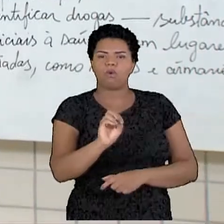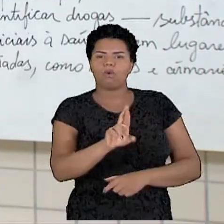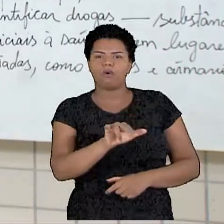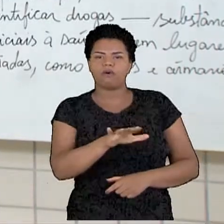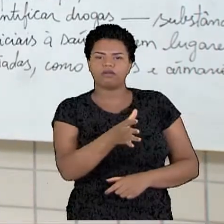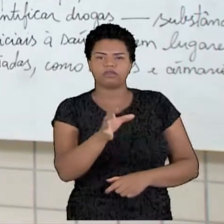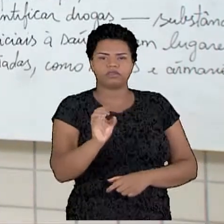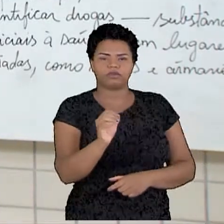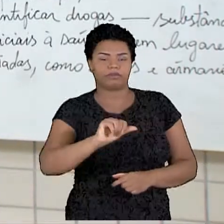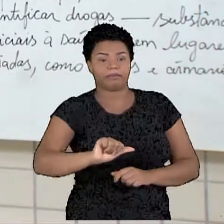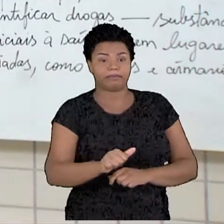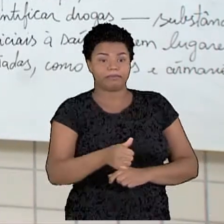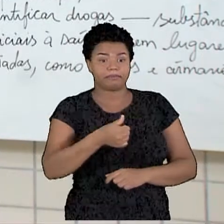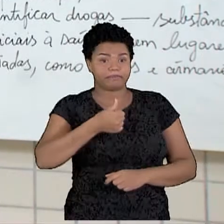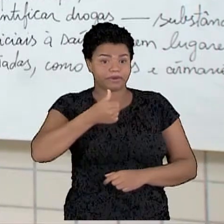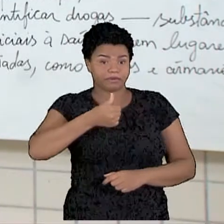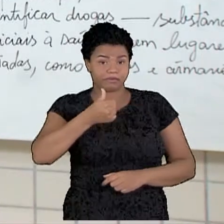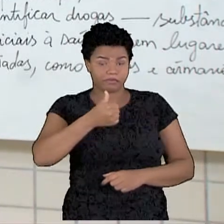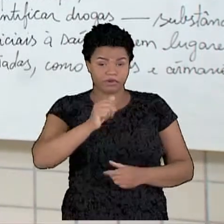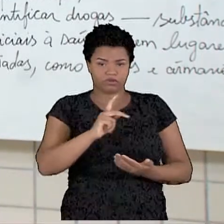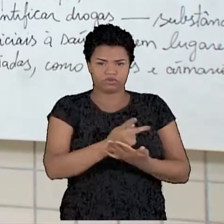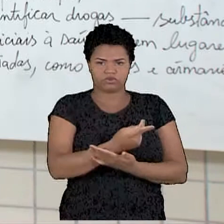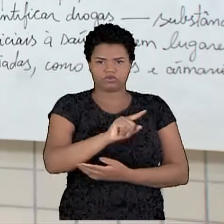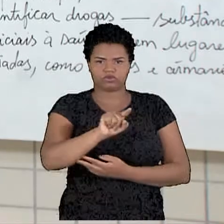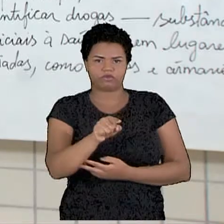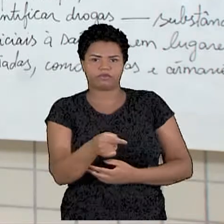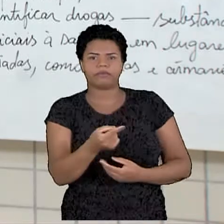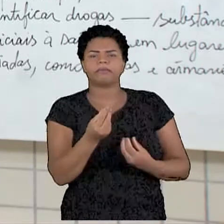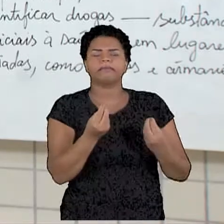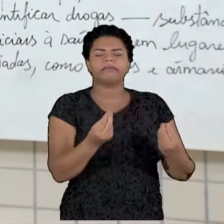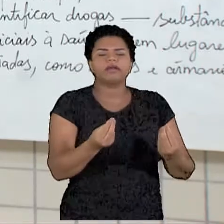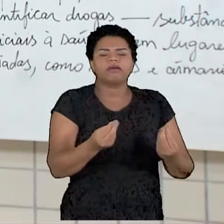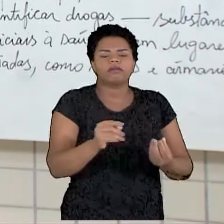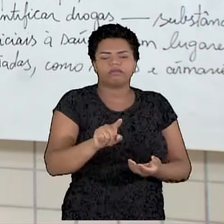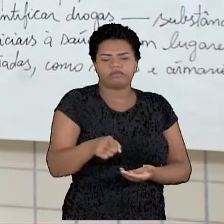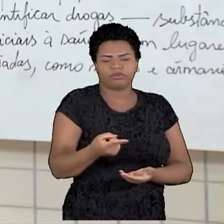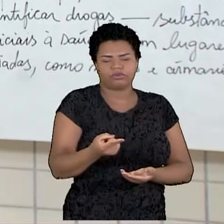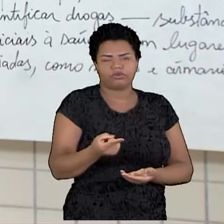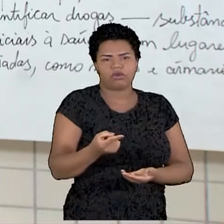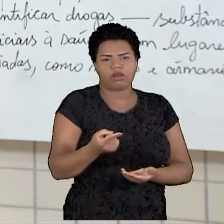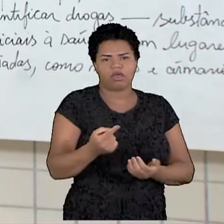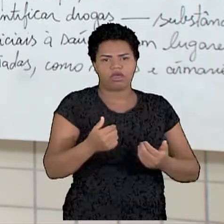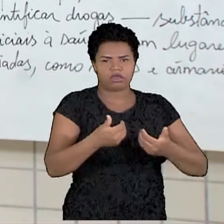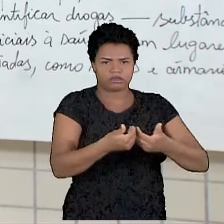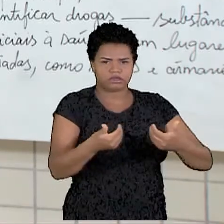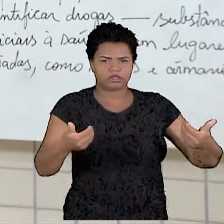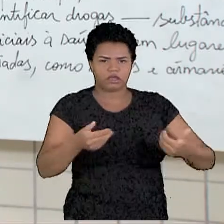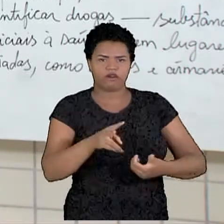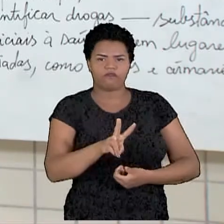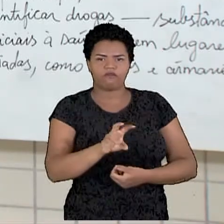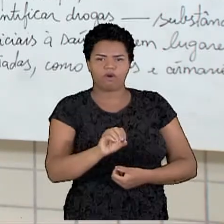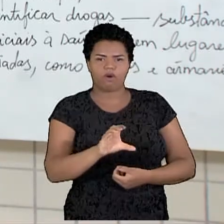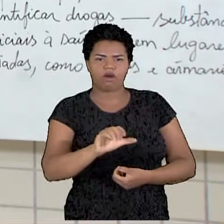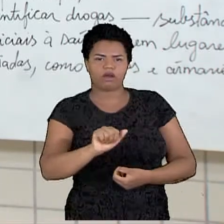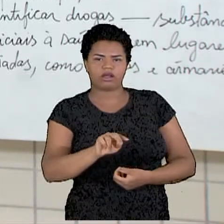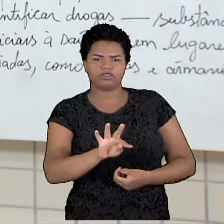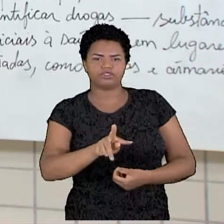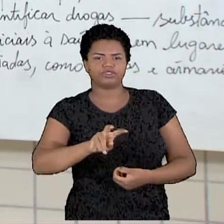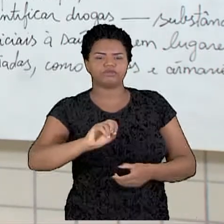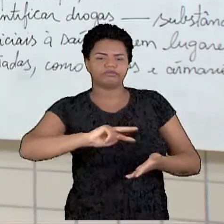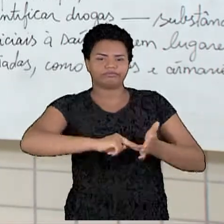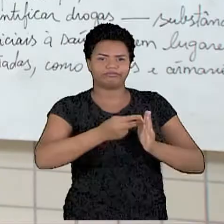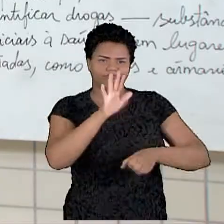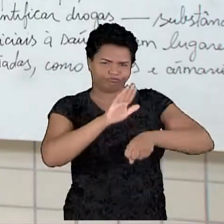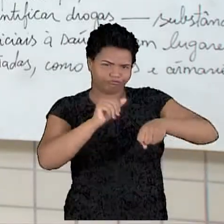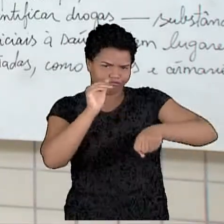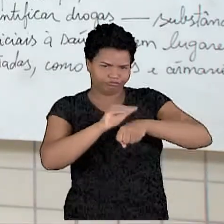conhecer o primeiro caso aí de vírgula. Para que ela serve? Ela serve para separar o vocativo. O vocativo é aquele chamamento,